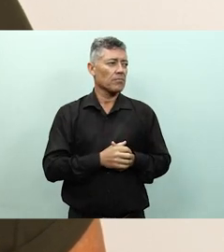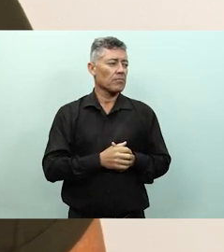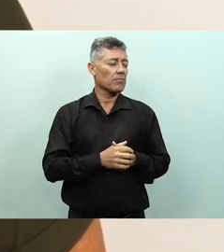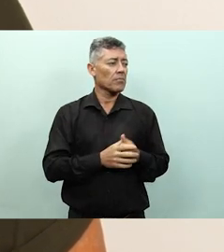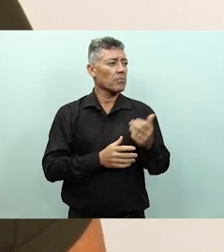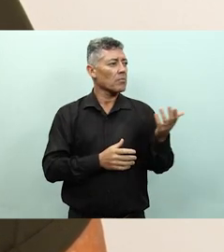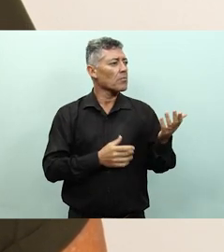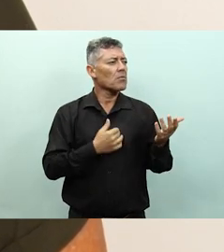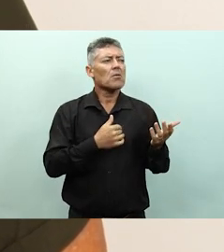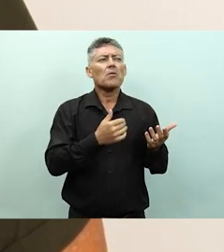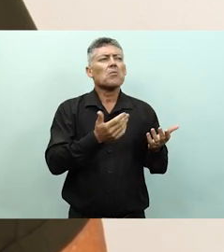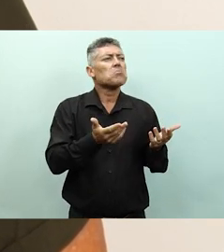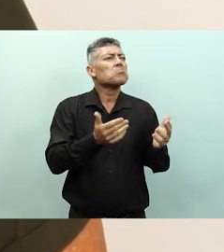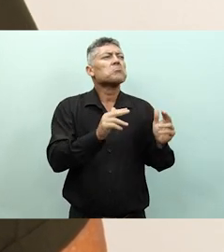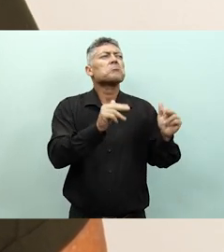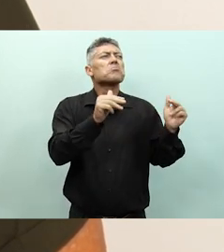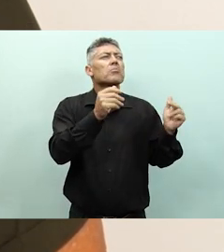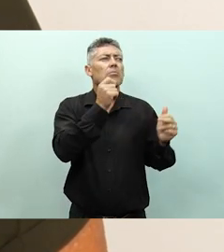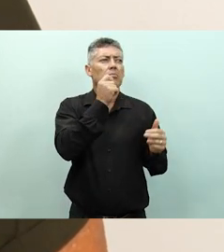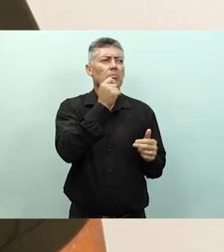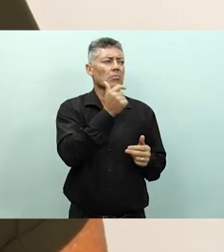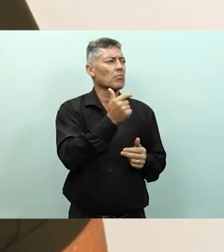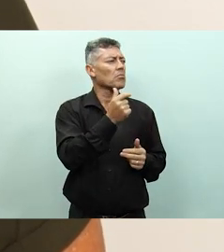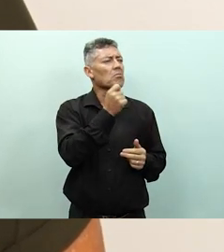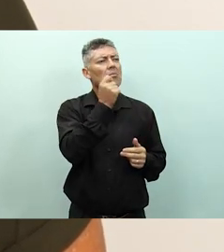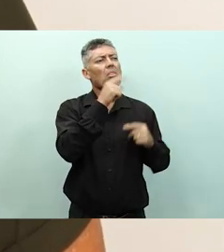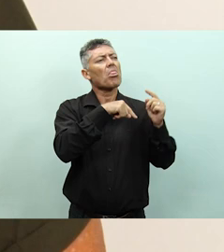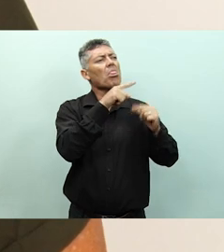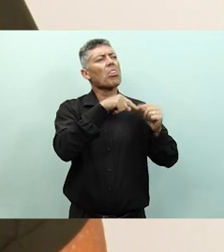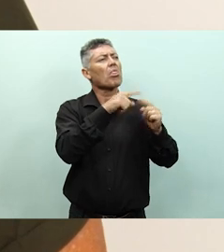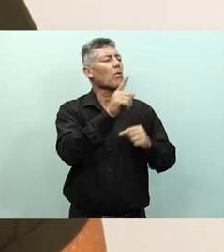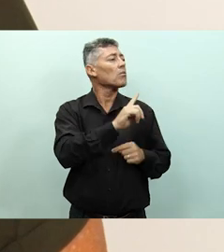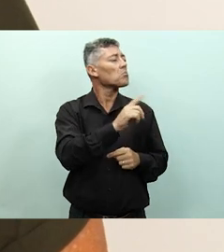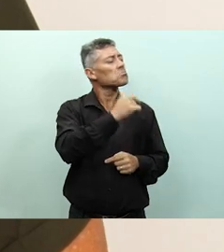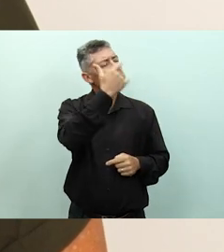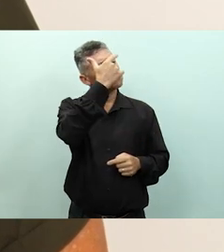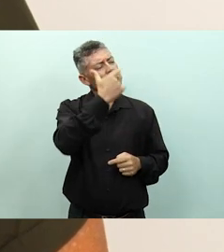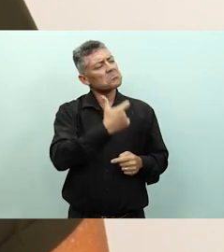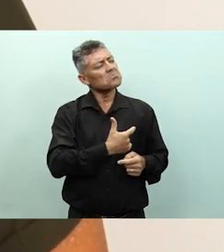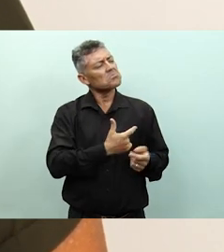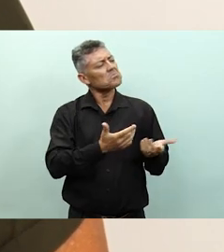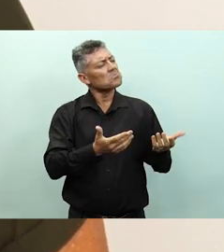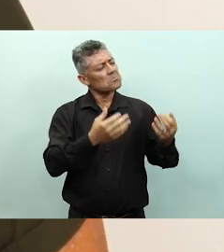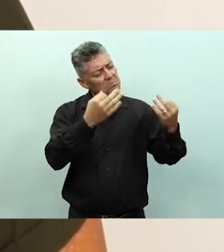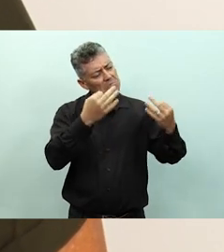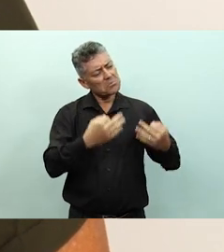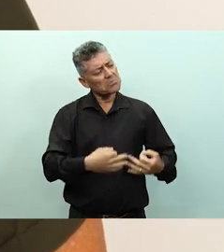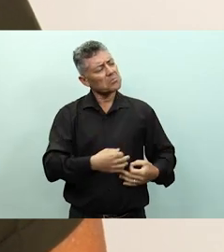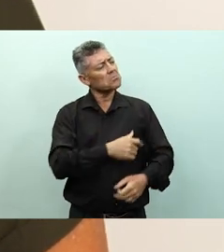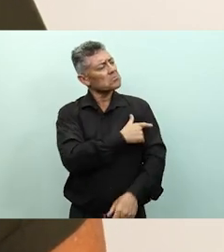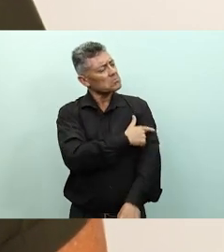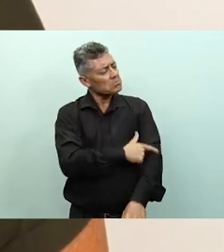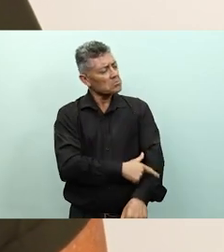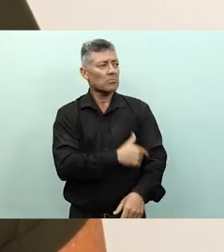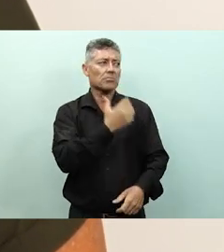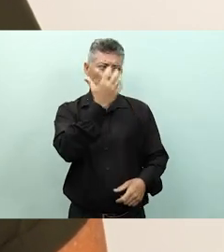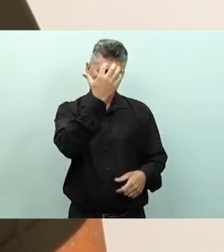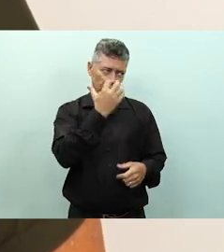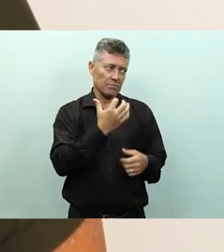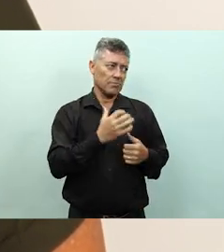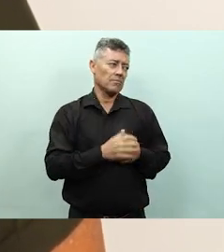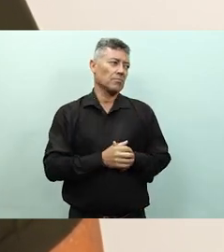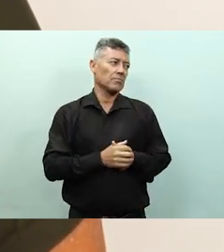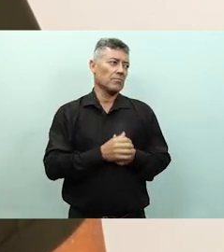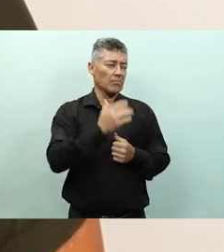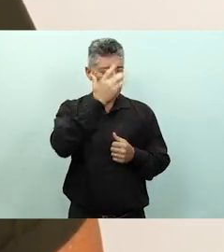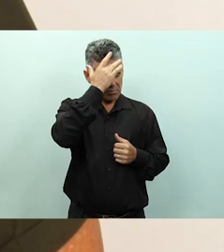séria. Eu nunca ouvi Vilma dizer um palavrão. Ela era de gestos elegantes, simples,